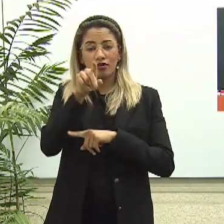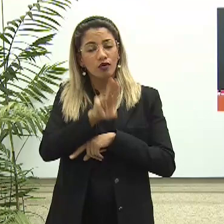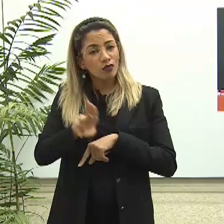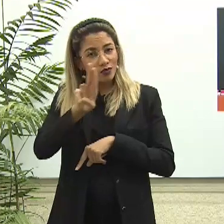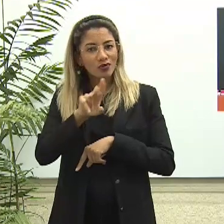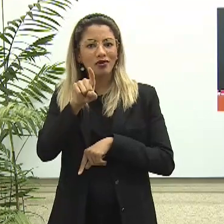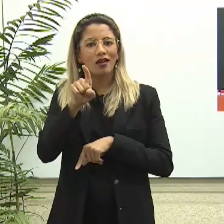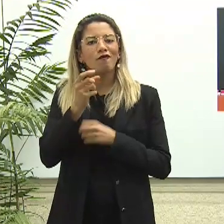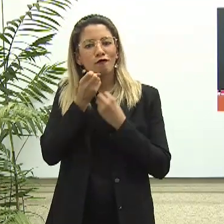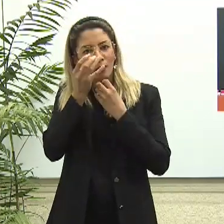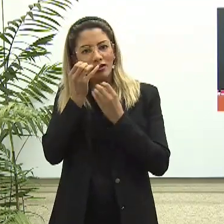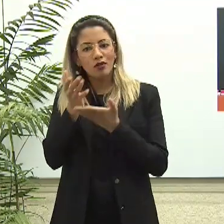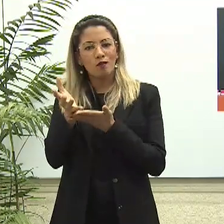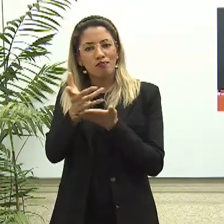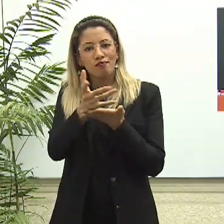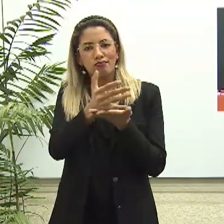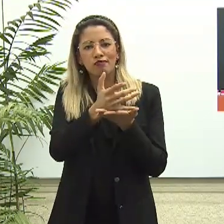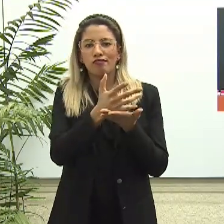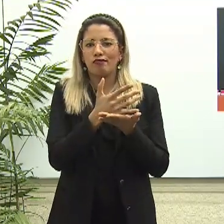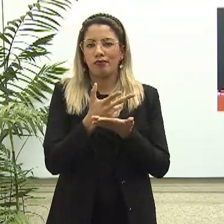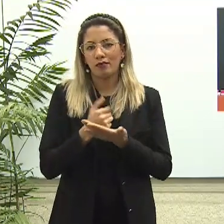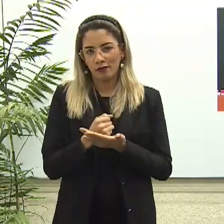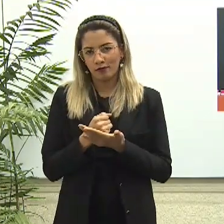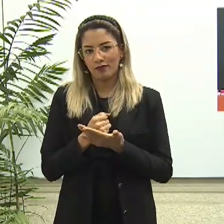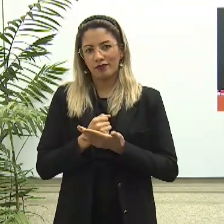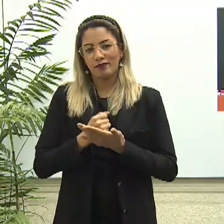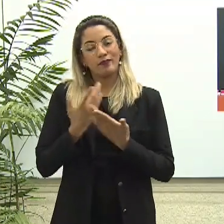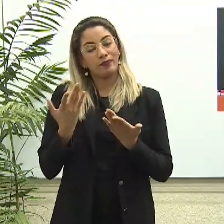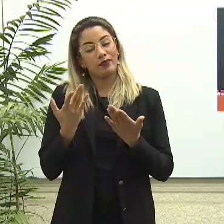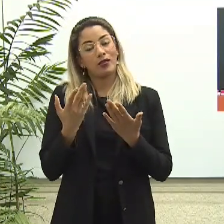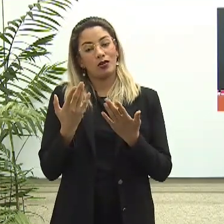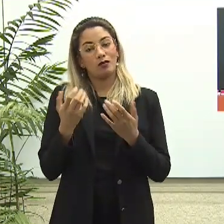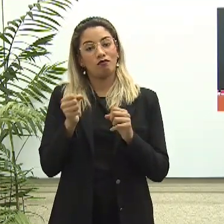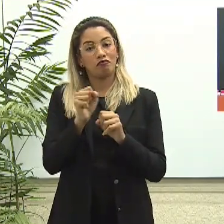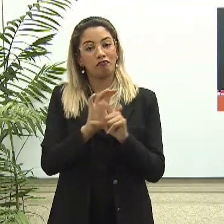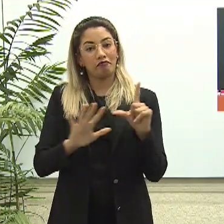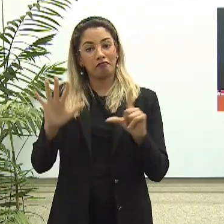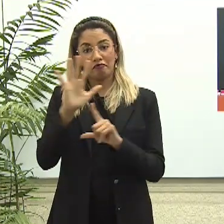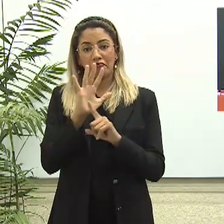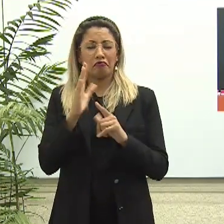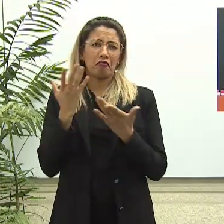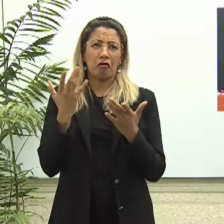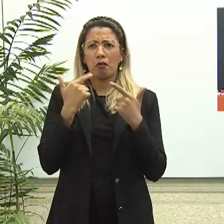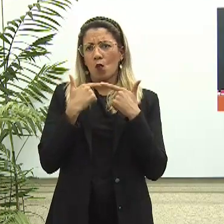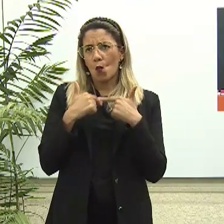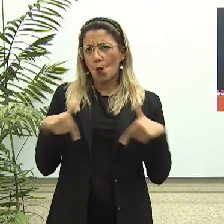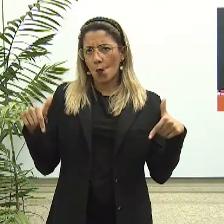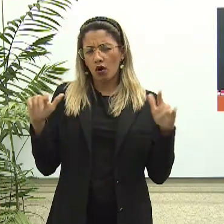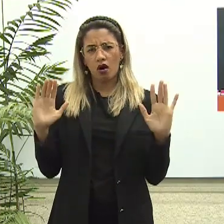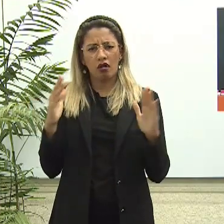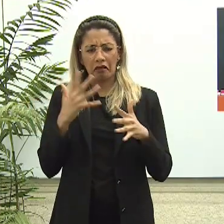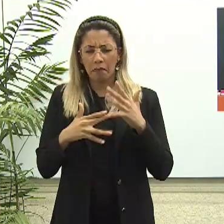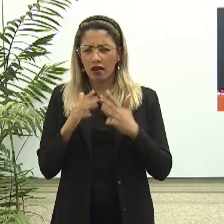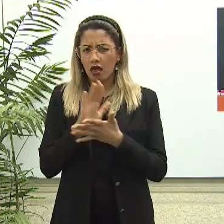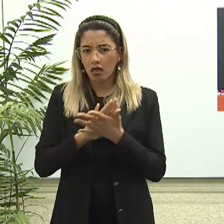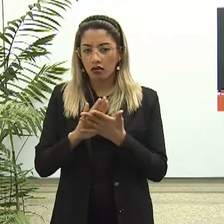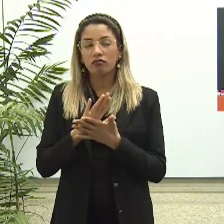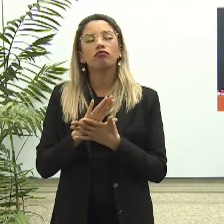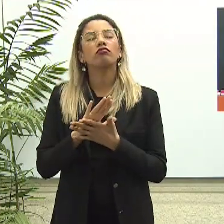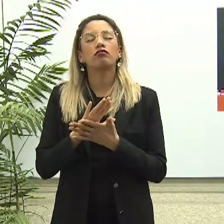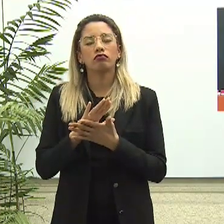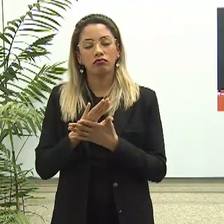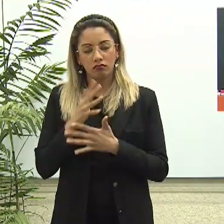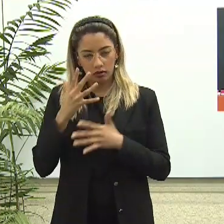conclusão de que eles essas plataformas são neutras não interferem em nada mas não elas interferem